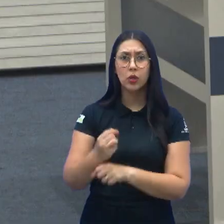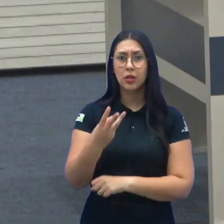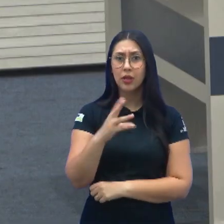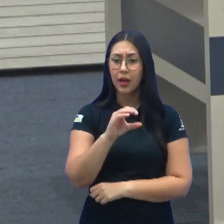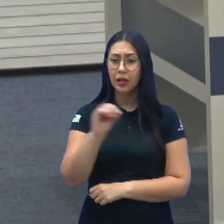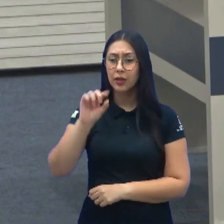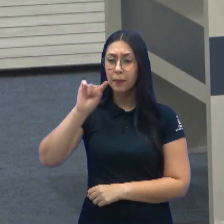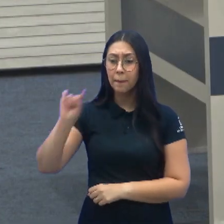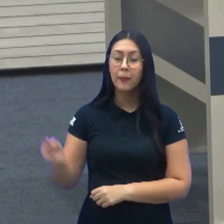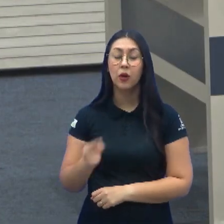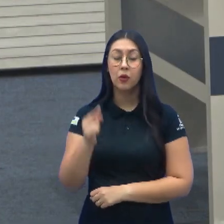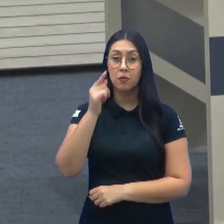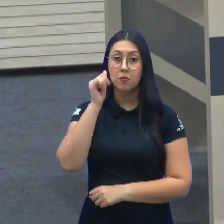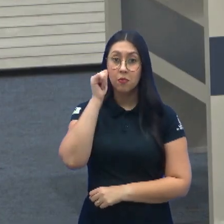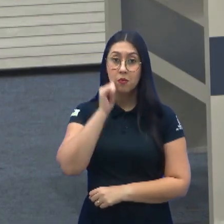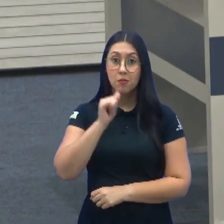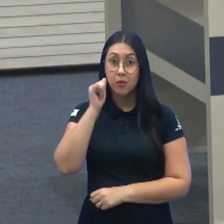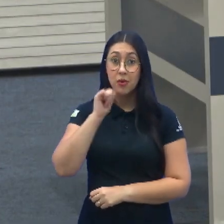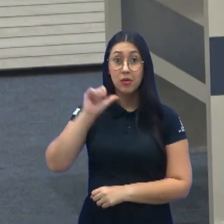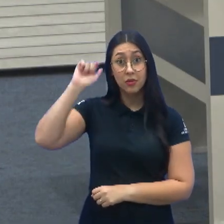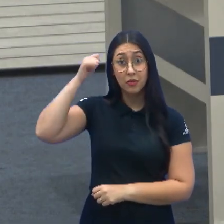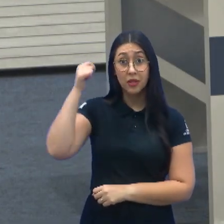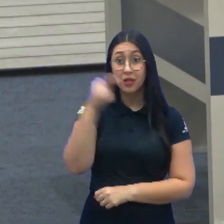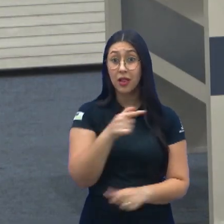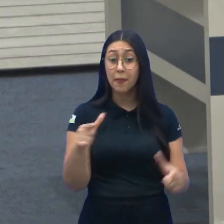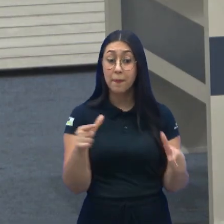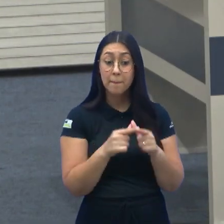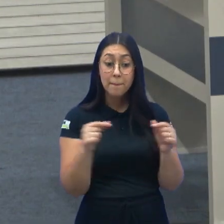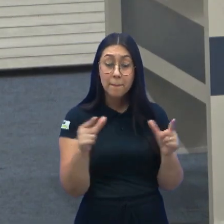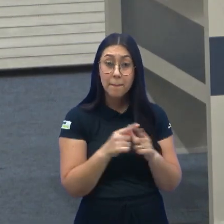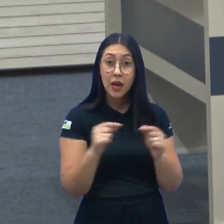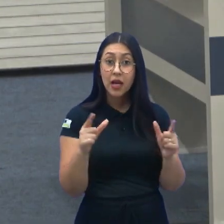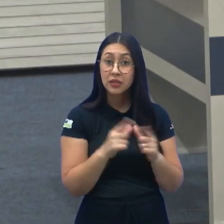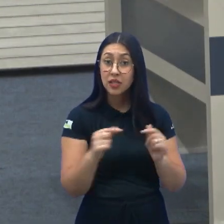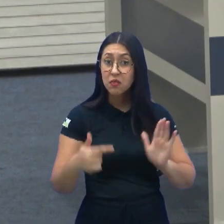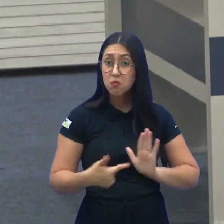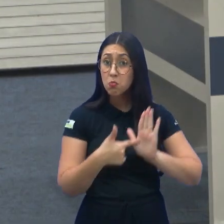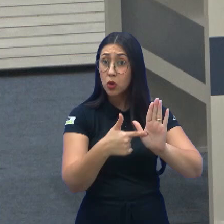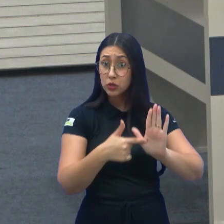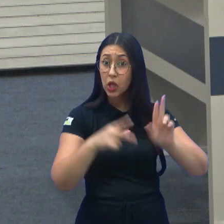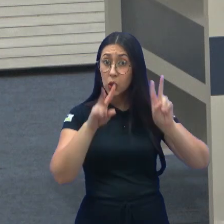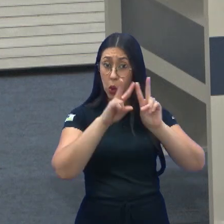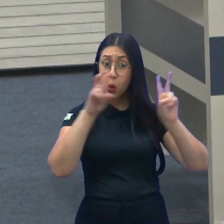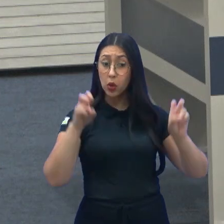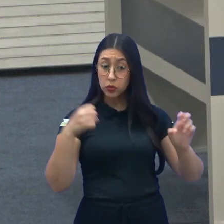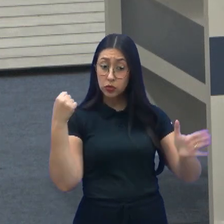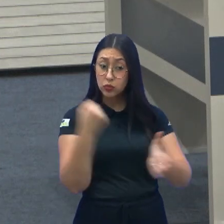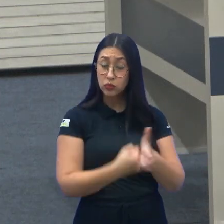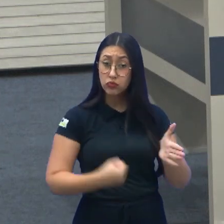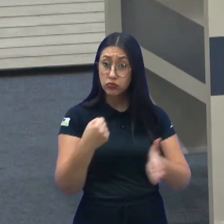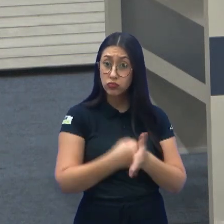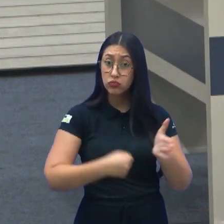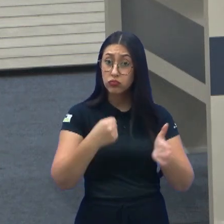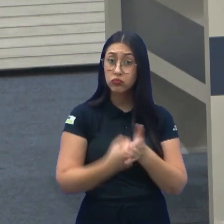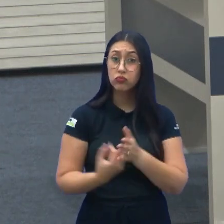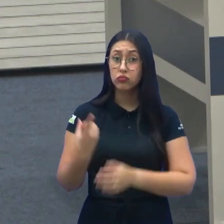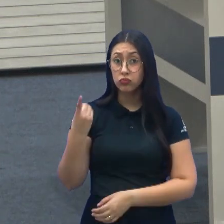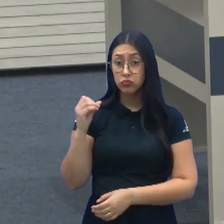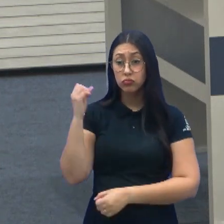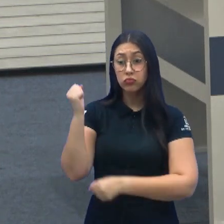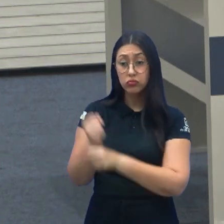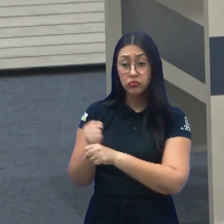mulheres negras em Brasília, colocando a sua pauta. Fazem 10 anos que as mulheres